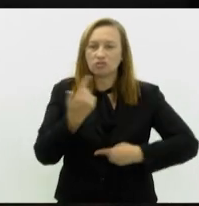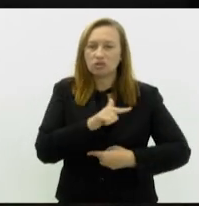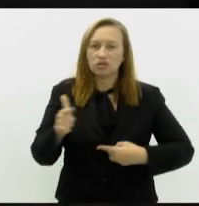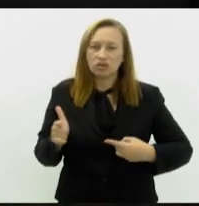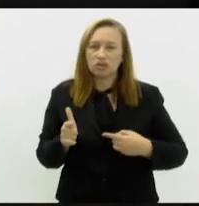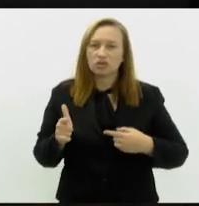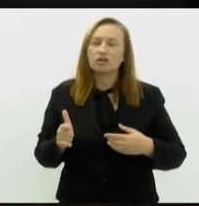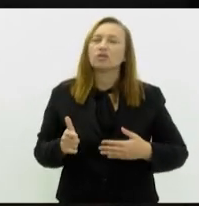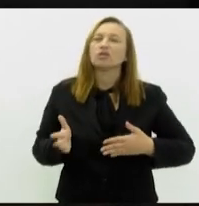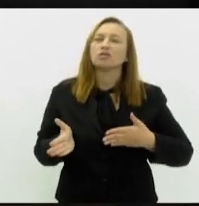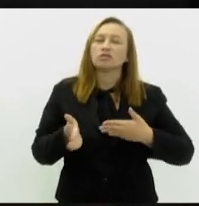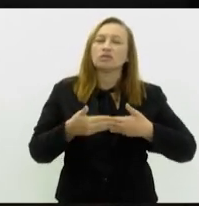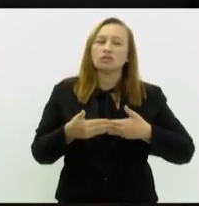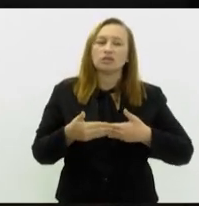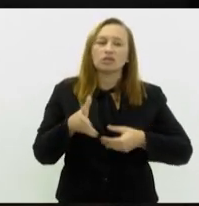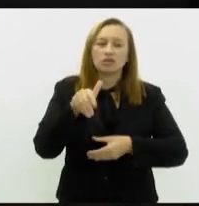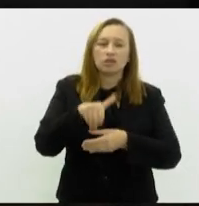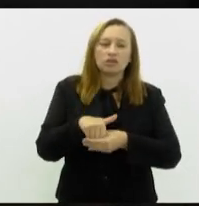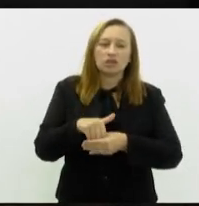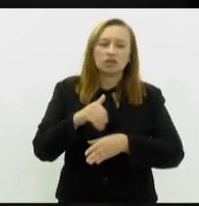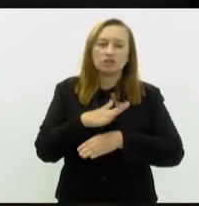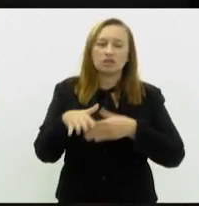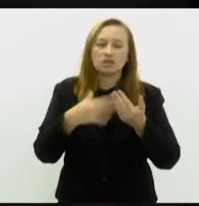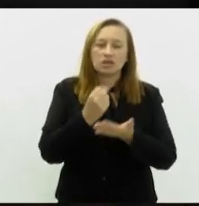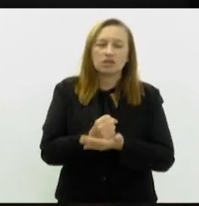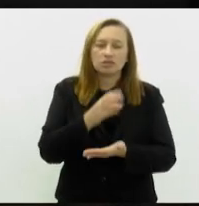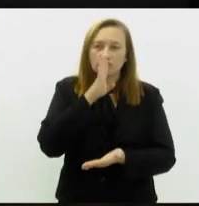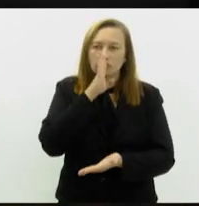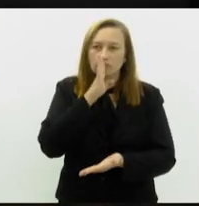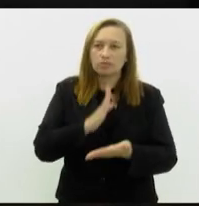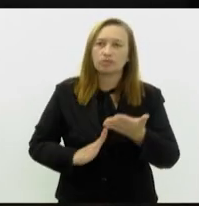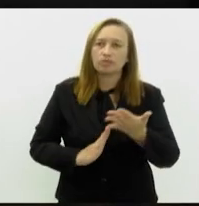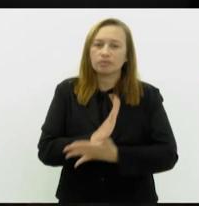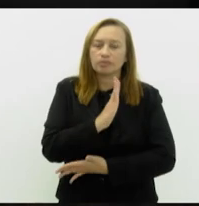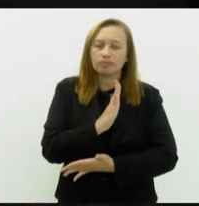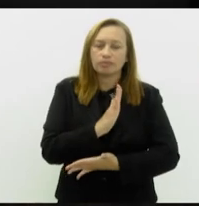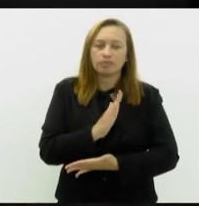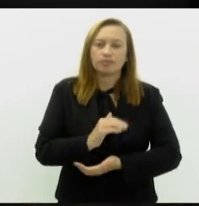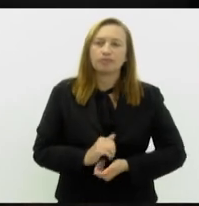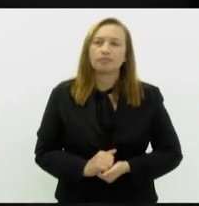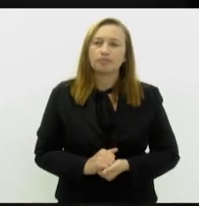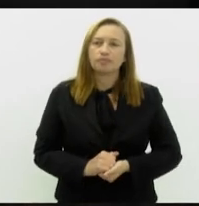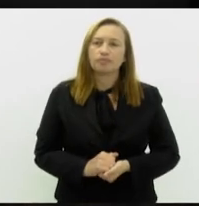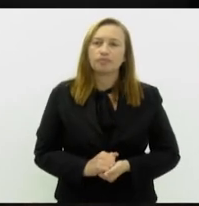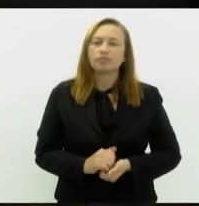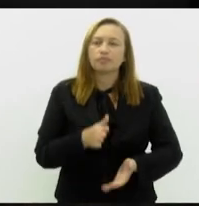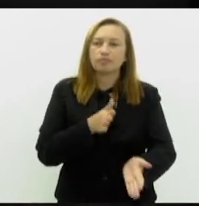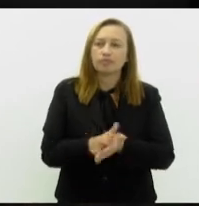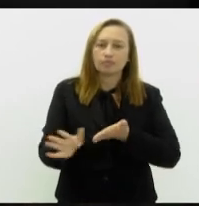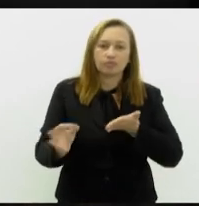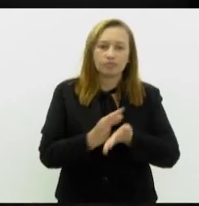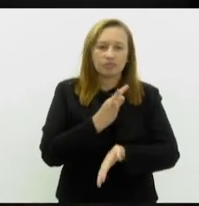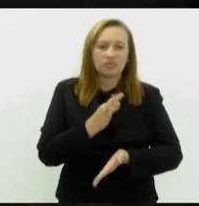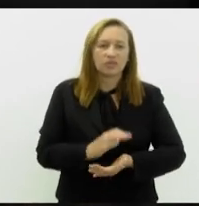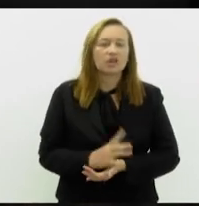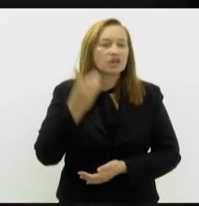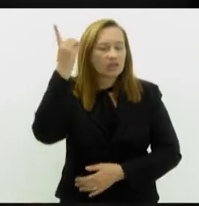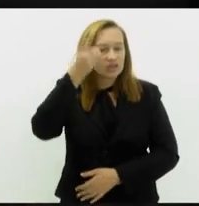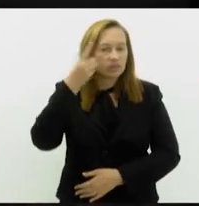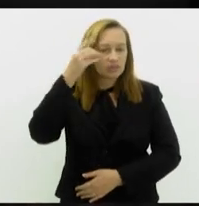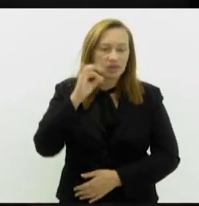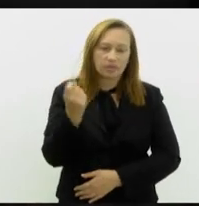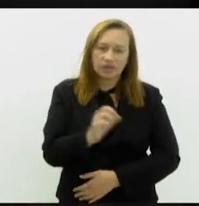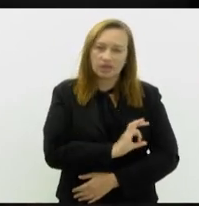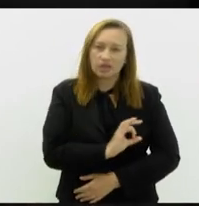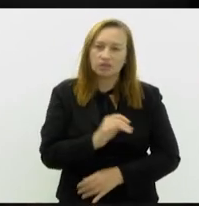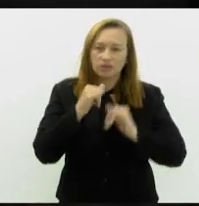discutir, encerrada a discussão. Em votação, senhores que aprovam, permaneçam como estão. Aprovado, vai autógrafo. Deputada Marta Rocha,